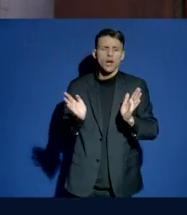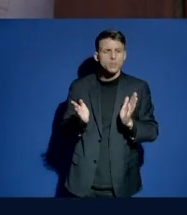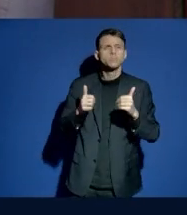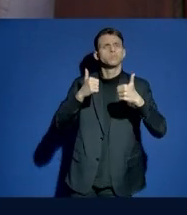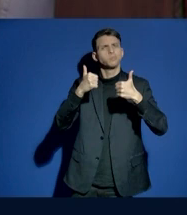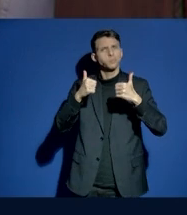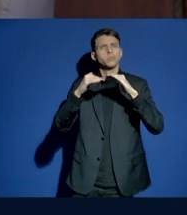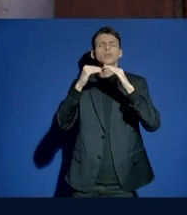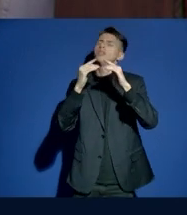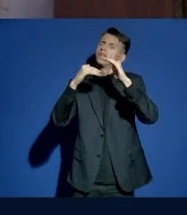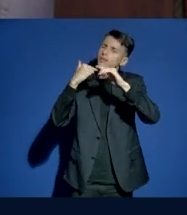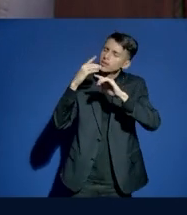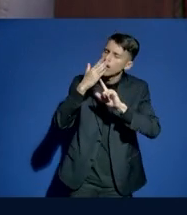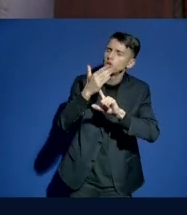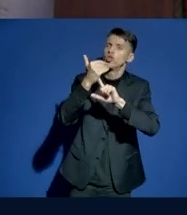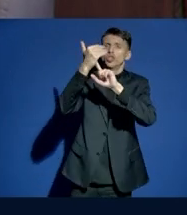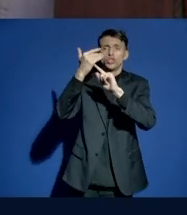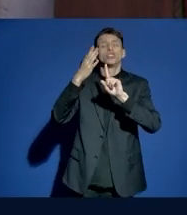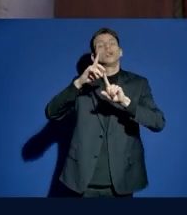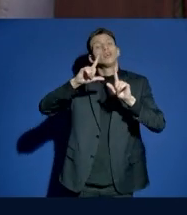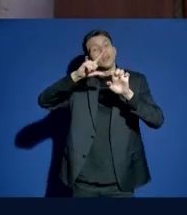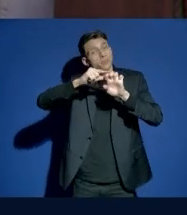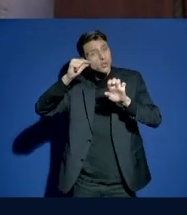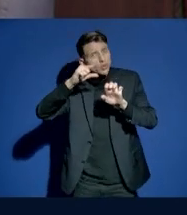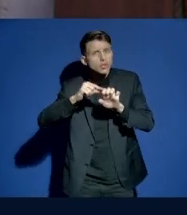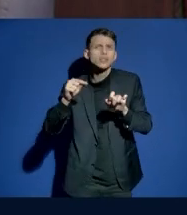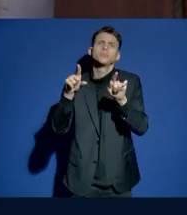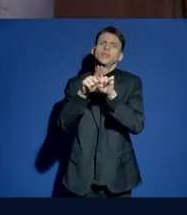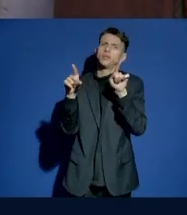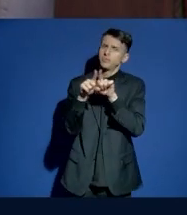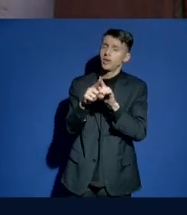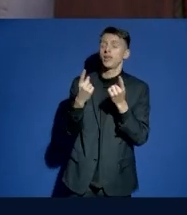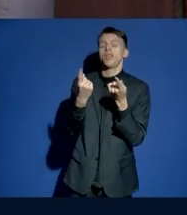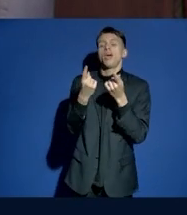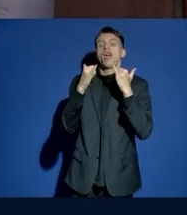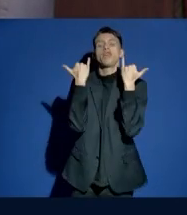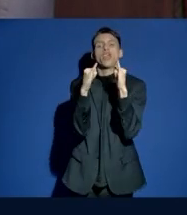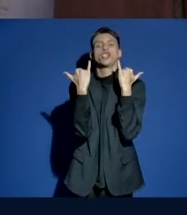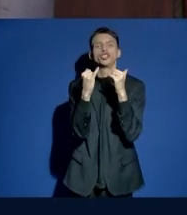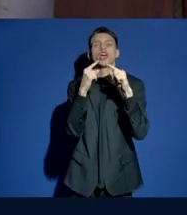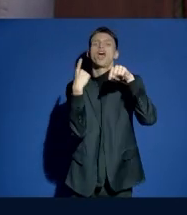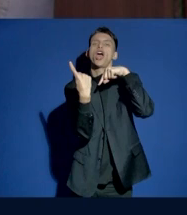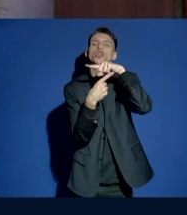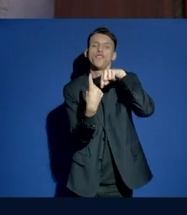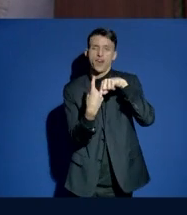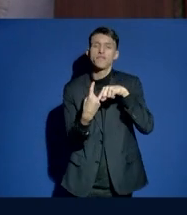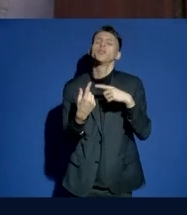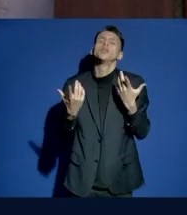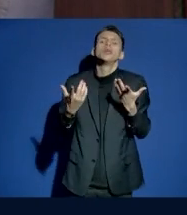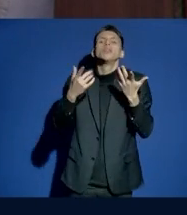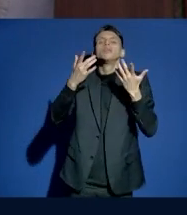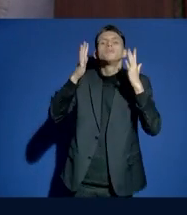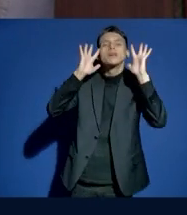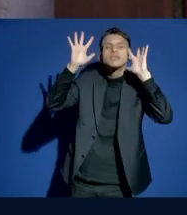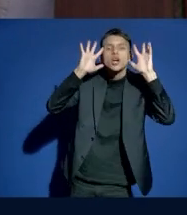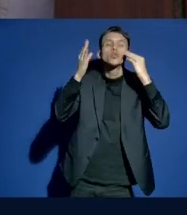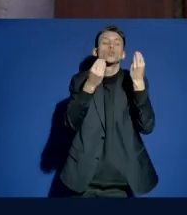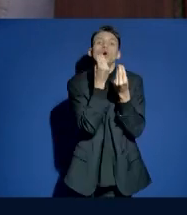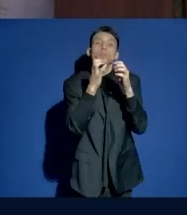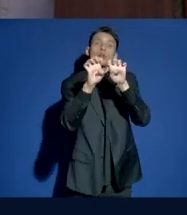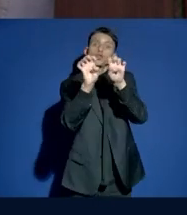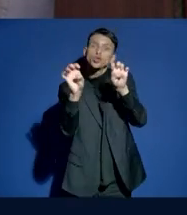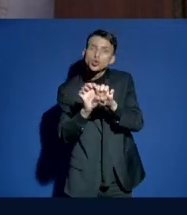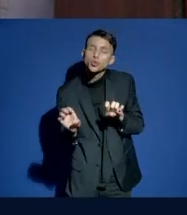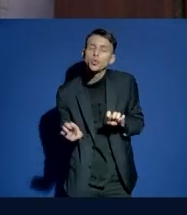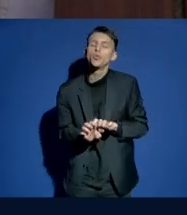e empreendedorismo energia renovável agora e a infraestrutura como é que vocês estão enfrentando isso